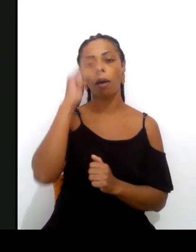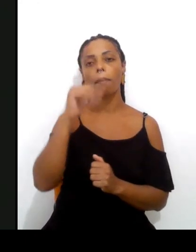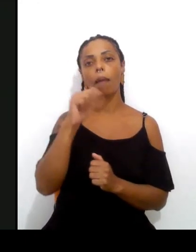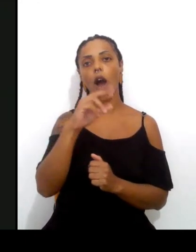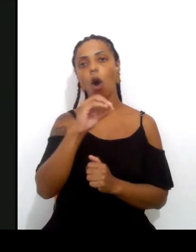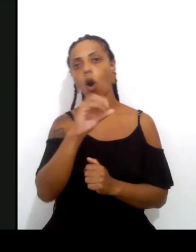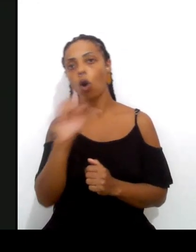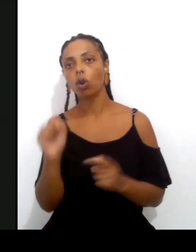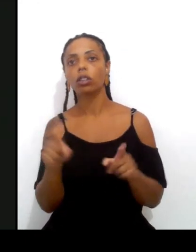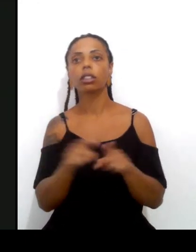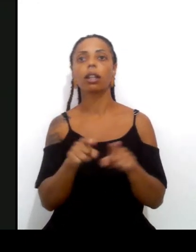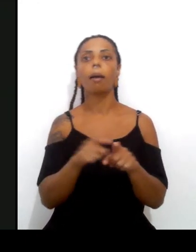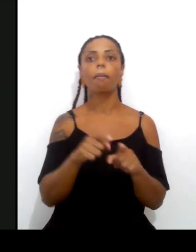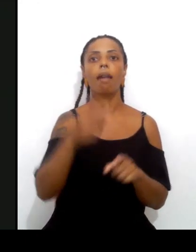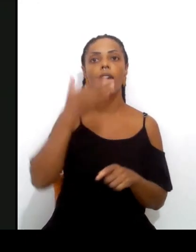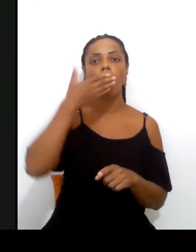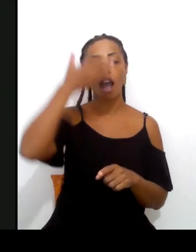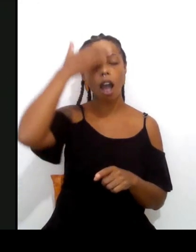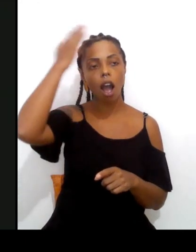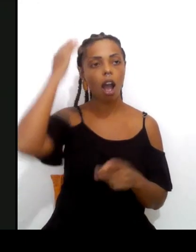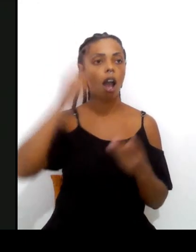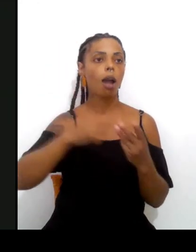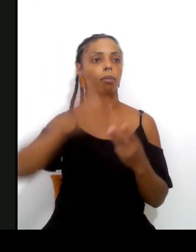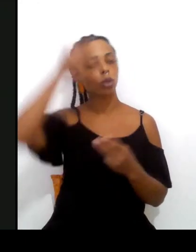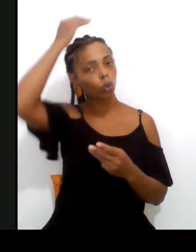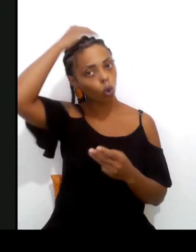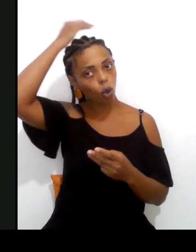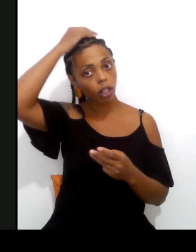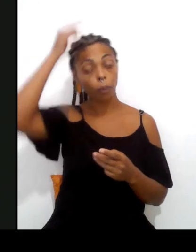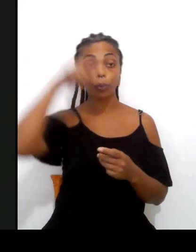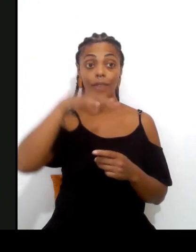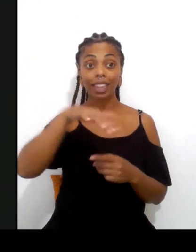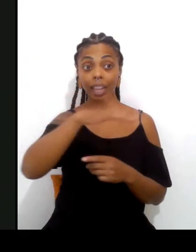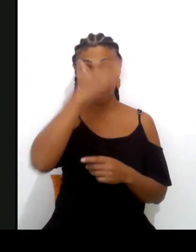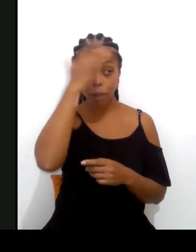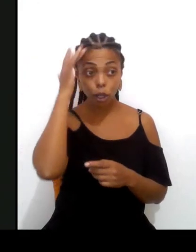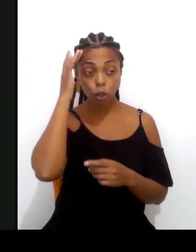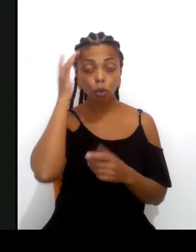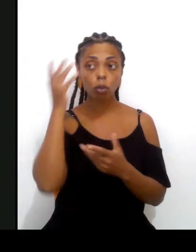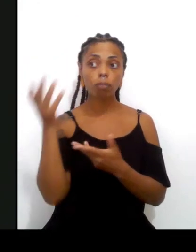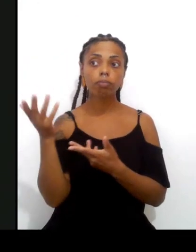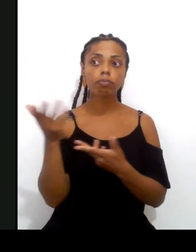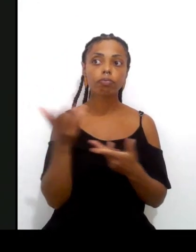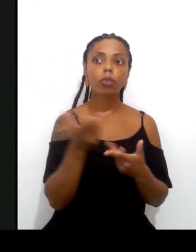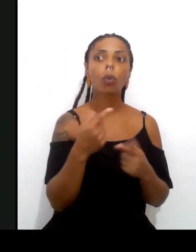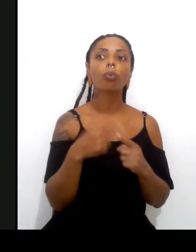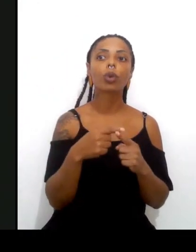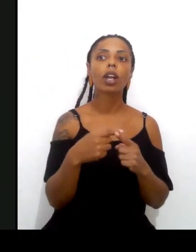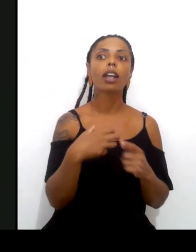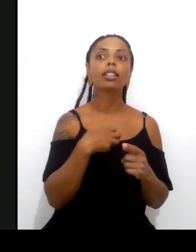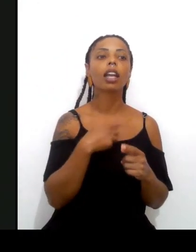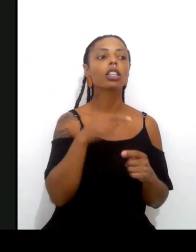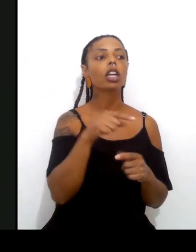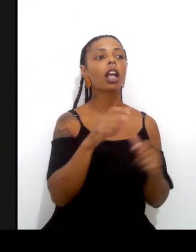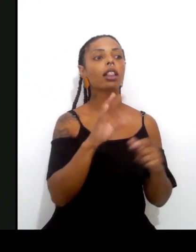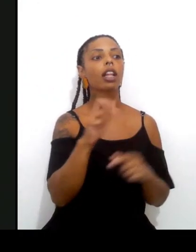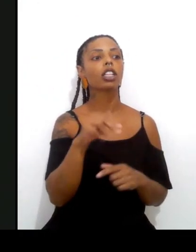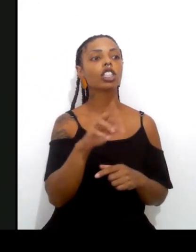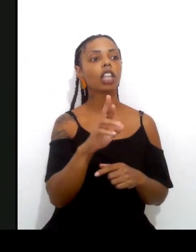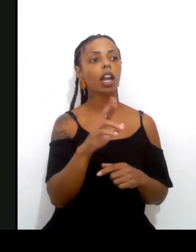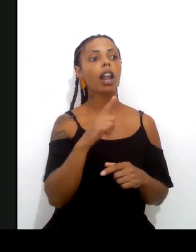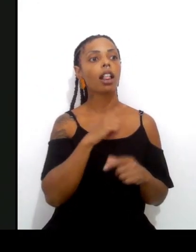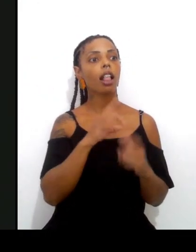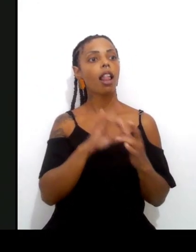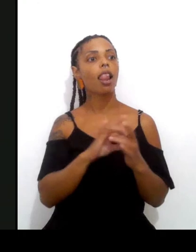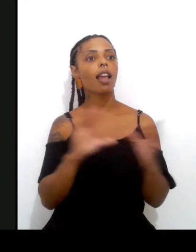esses visitantes eram atraídos por uma percepção de liberdade então gente a prostituição e drogas eram proibidas mas